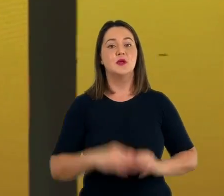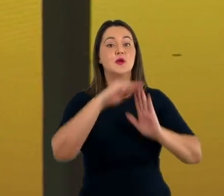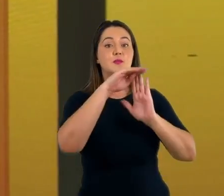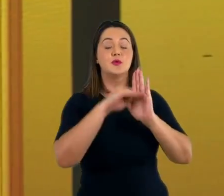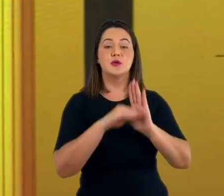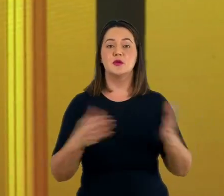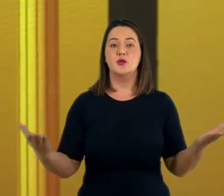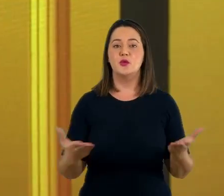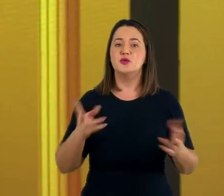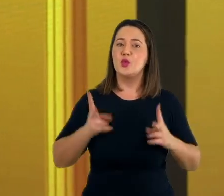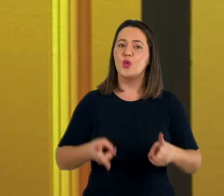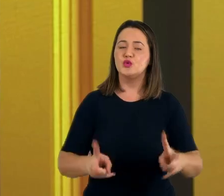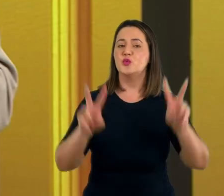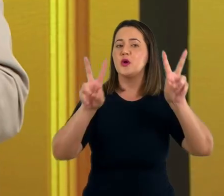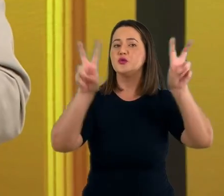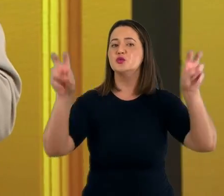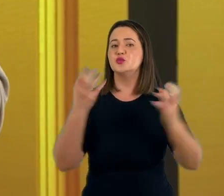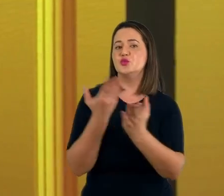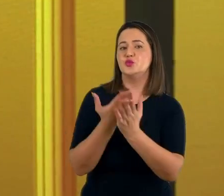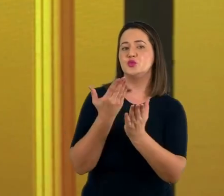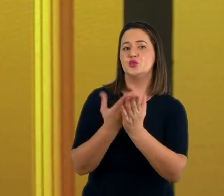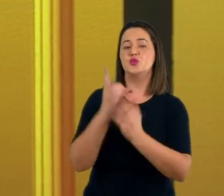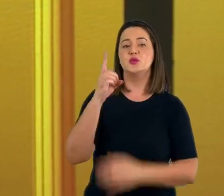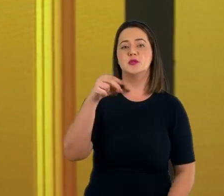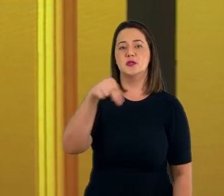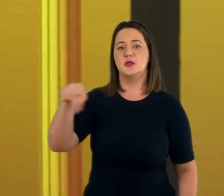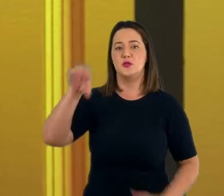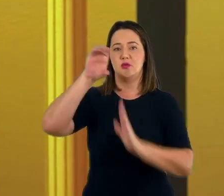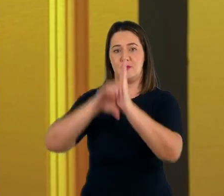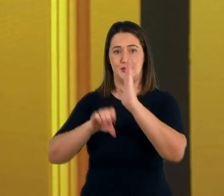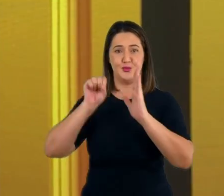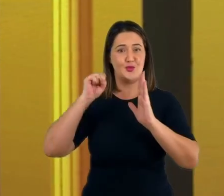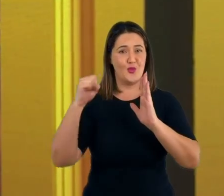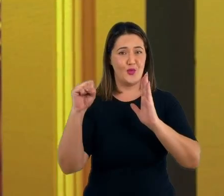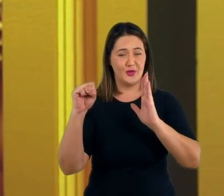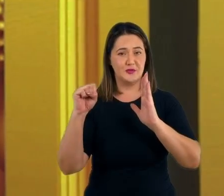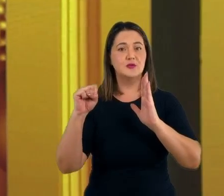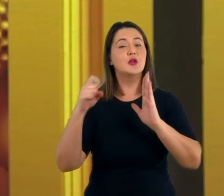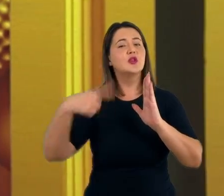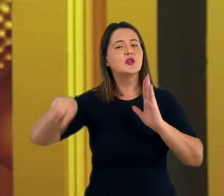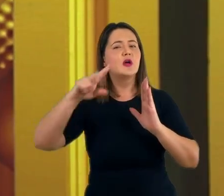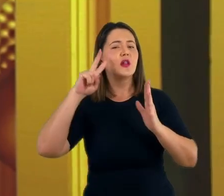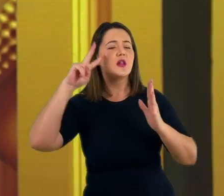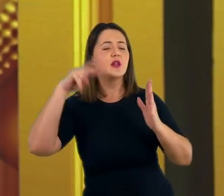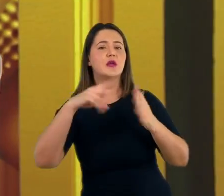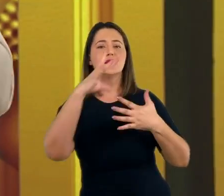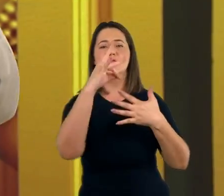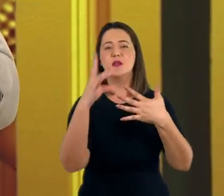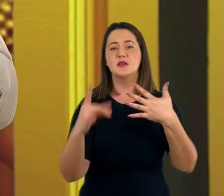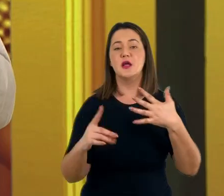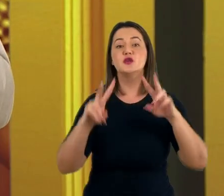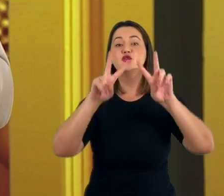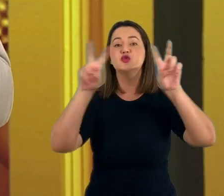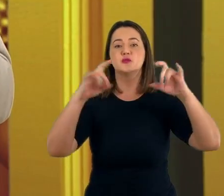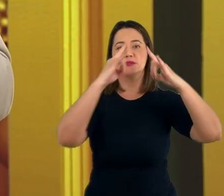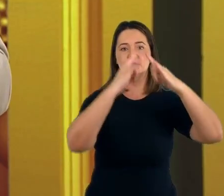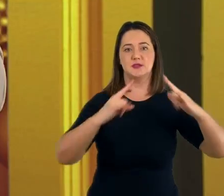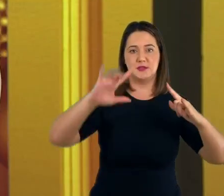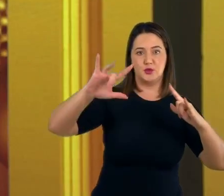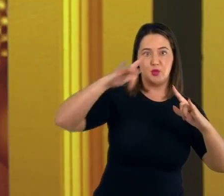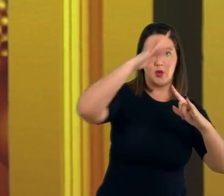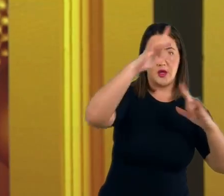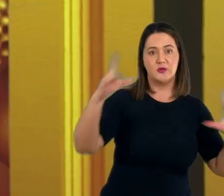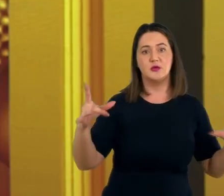de hoje, vamos continuar o nosso estudo de Daniel, capítulo 8, e ver mais detalhes sobre o ritual do santuário,